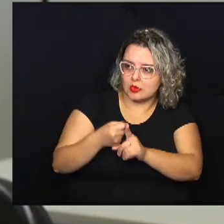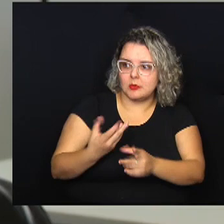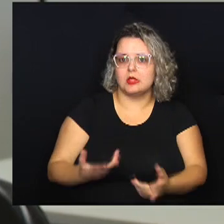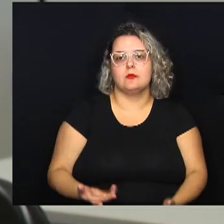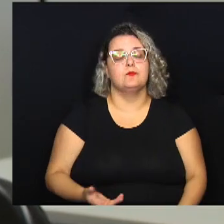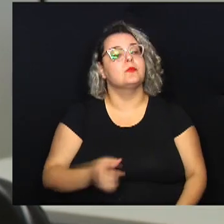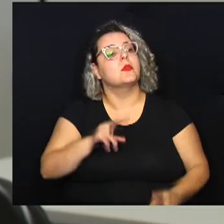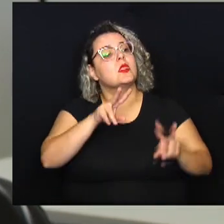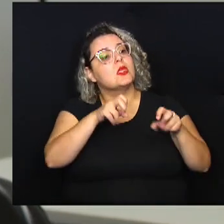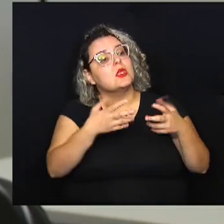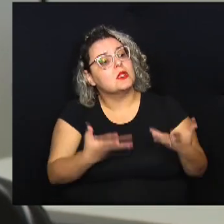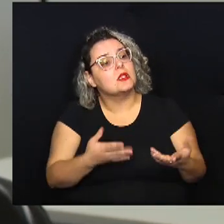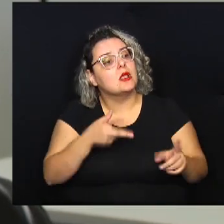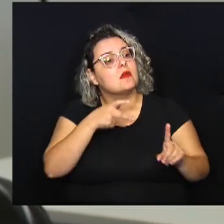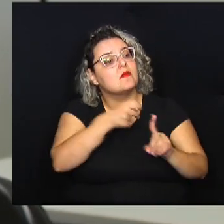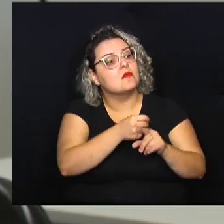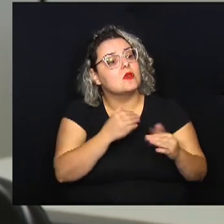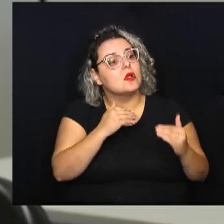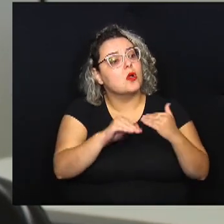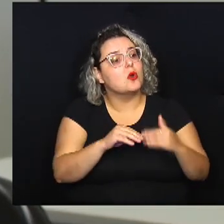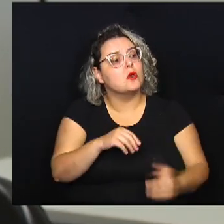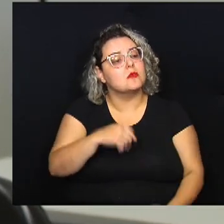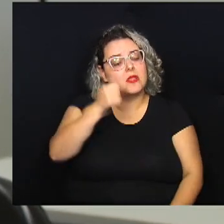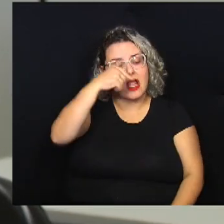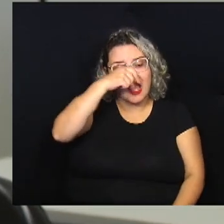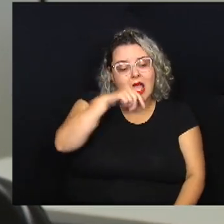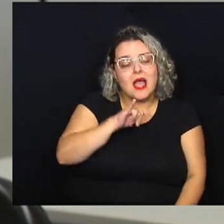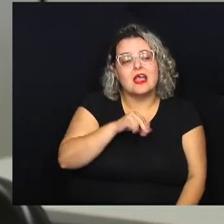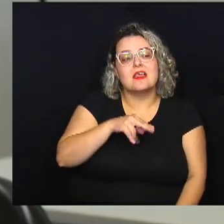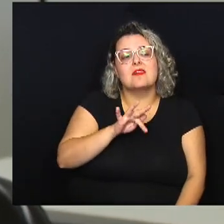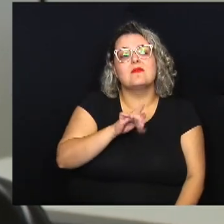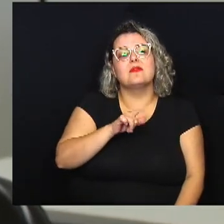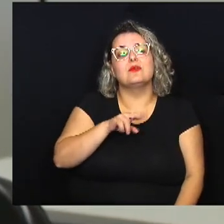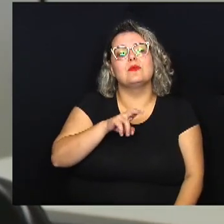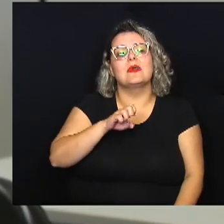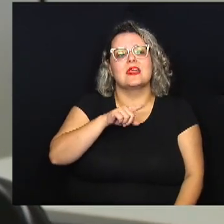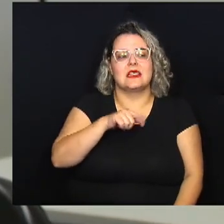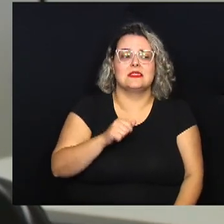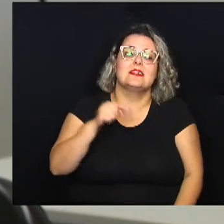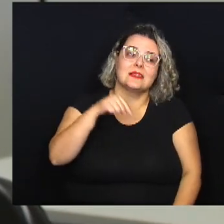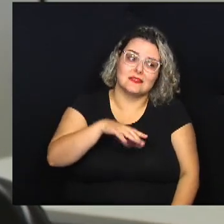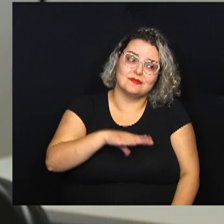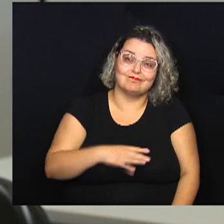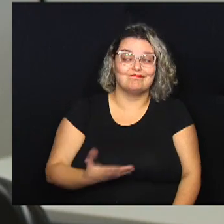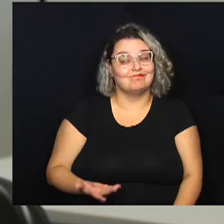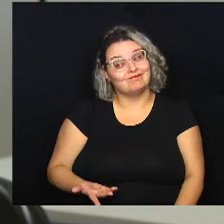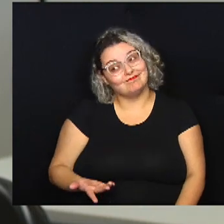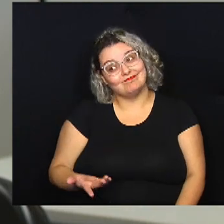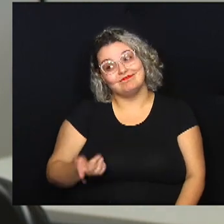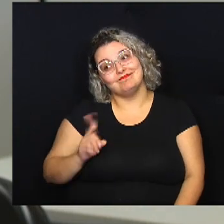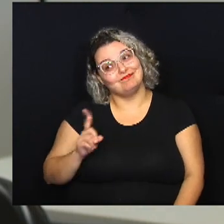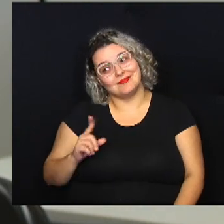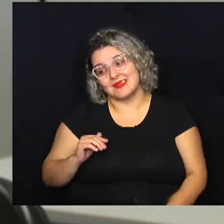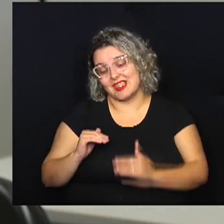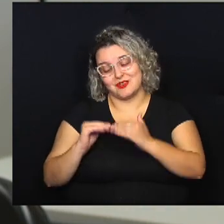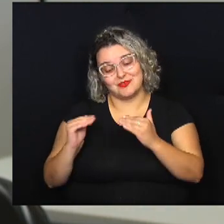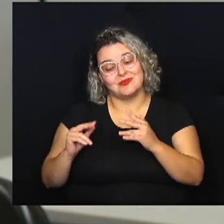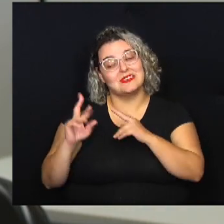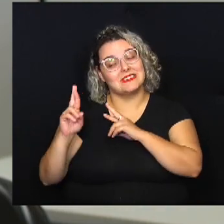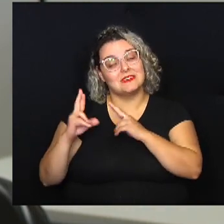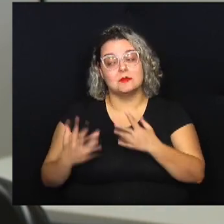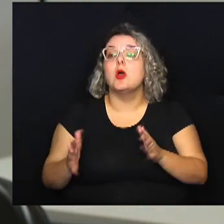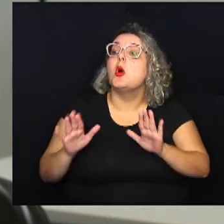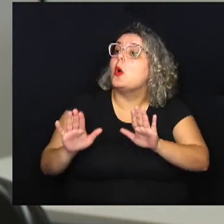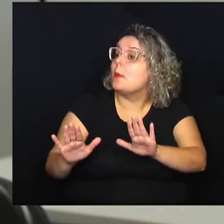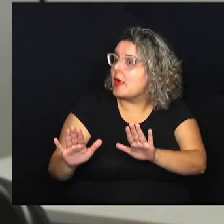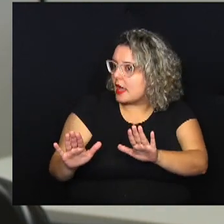na questão da vacina contra a influenza, como é que está a cobertura vacinal aqui no município? Ela também não está aí nos níveis que a gente espera,